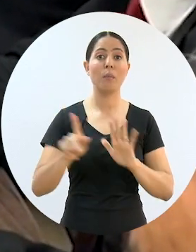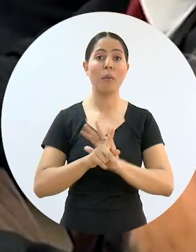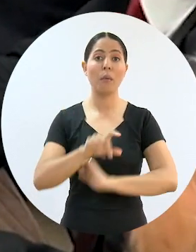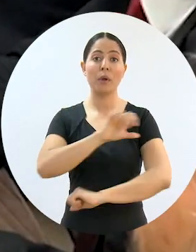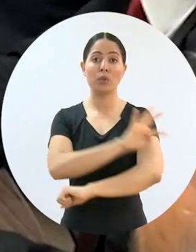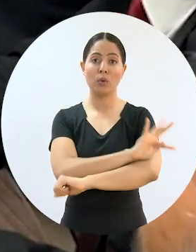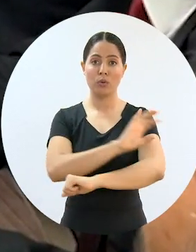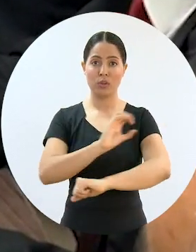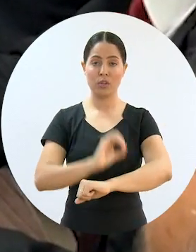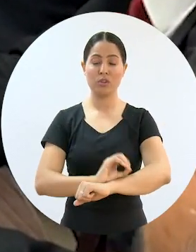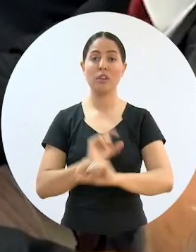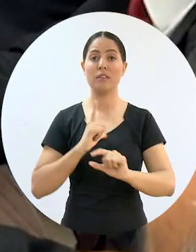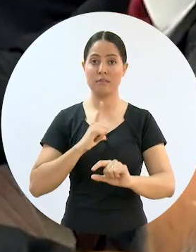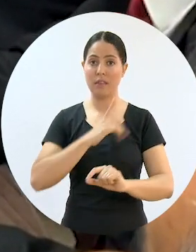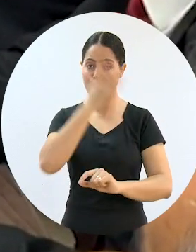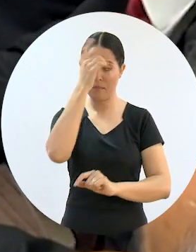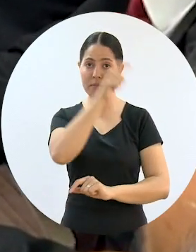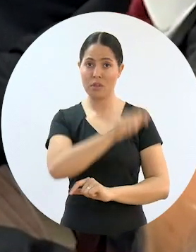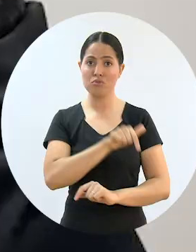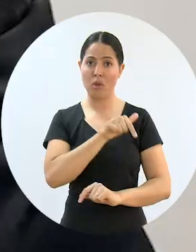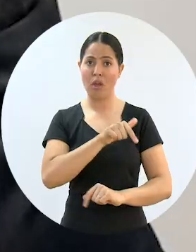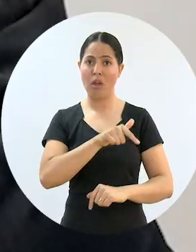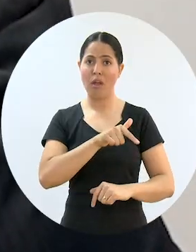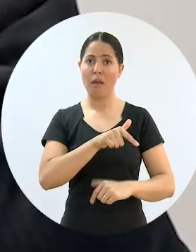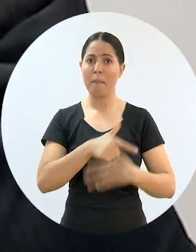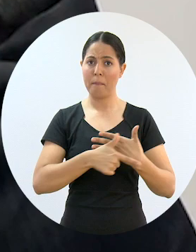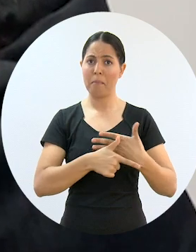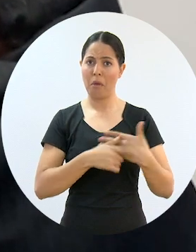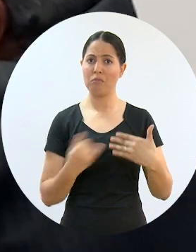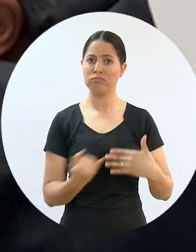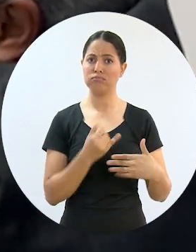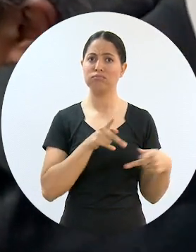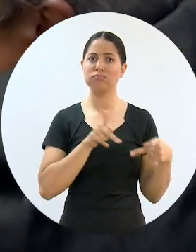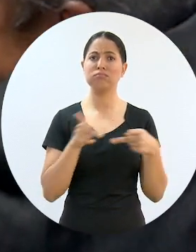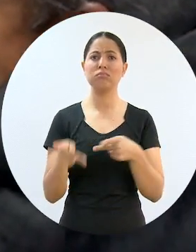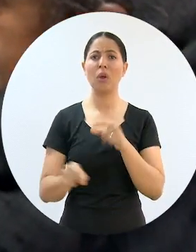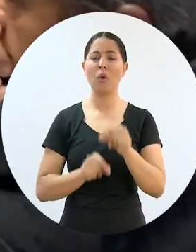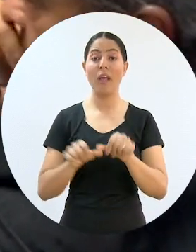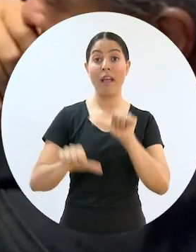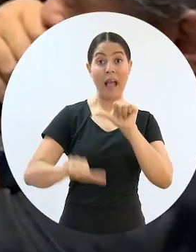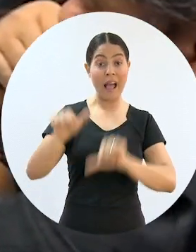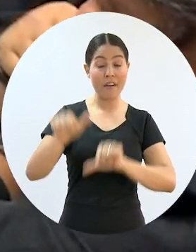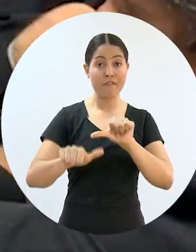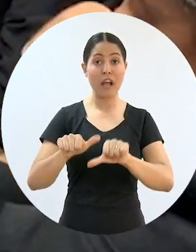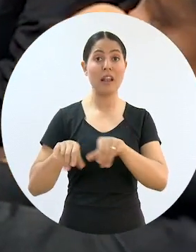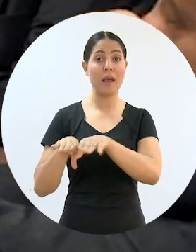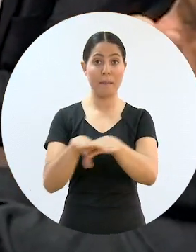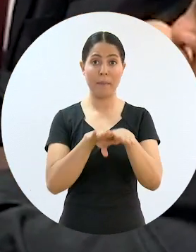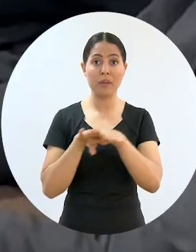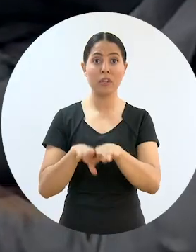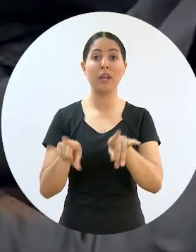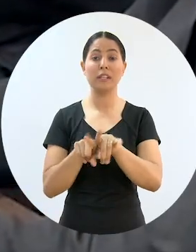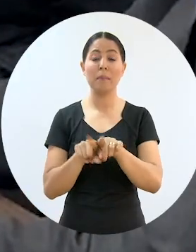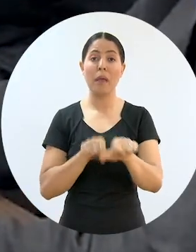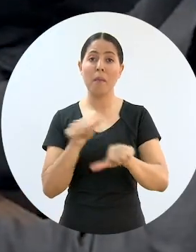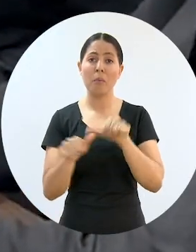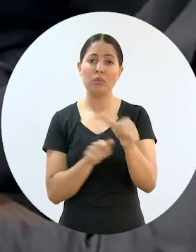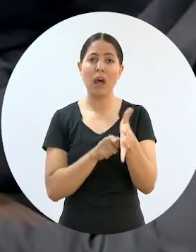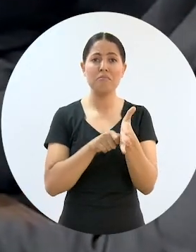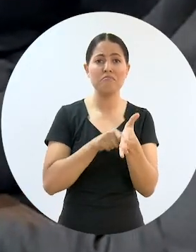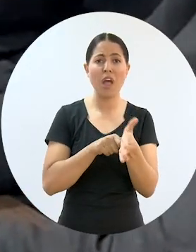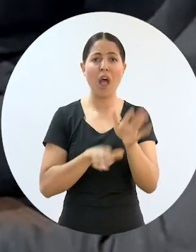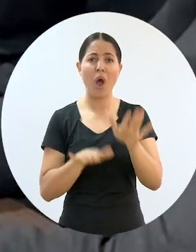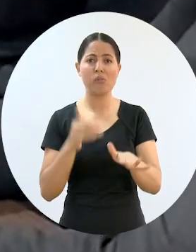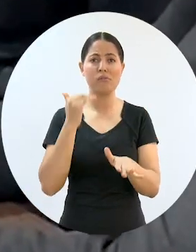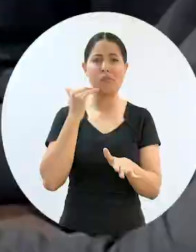em Tocantins recebeu os corregedores nacionais para um intenso trabalho. A correição tem como objetivo avaliar, padronizar e